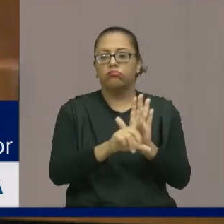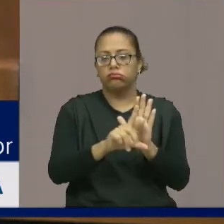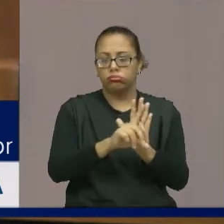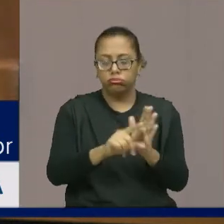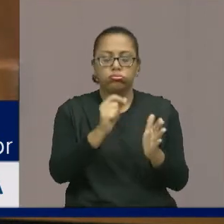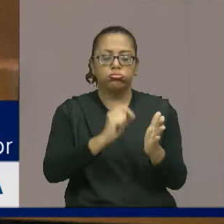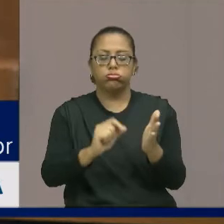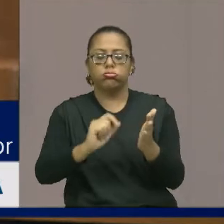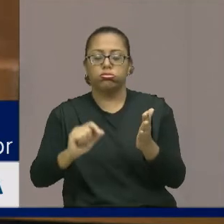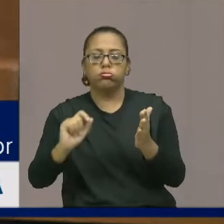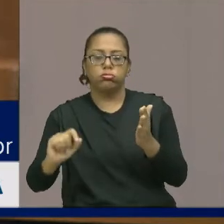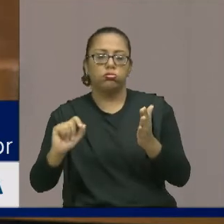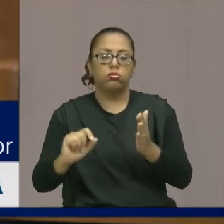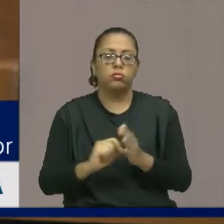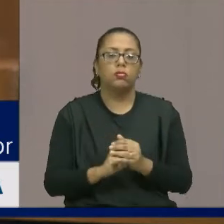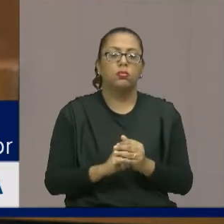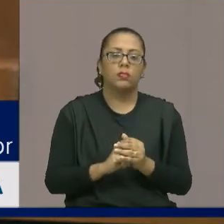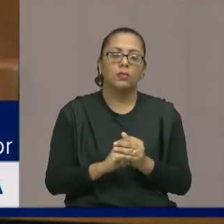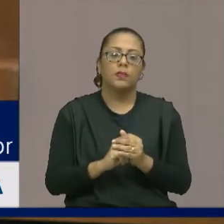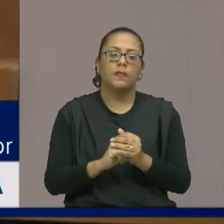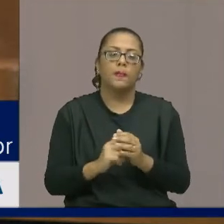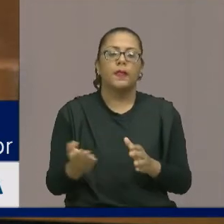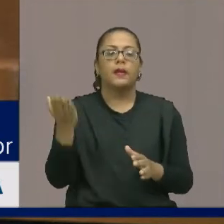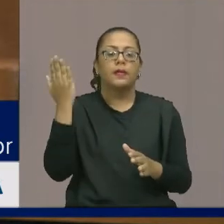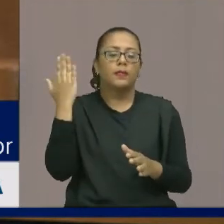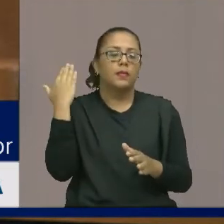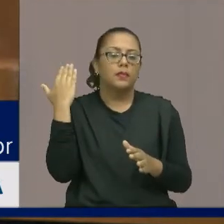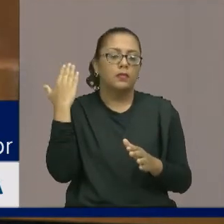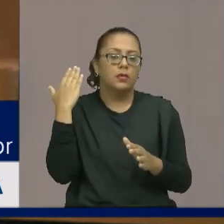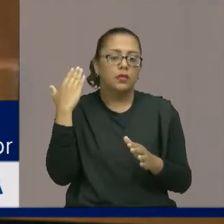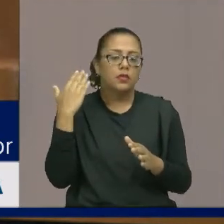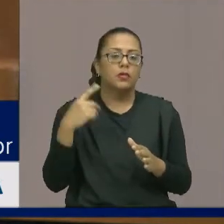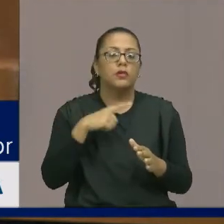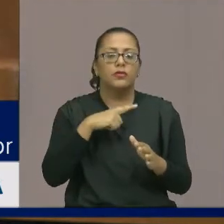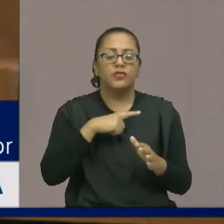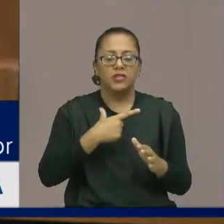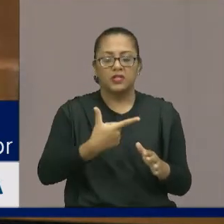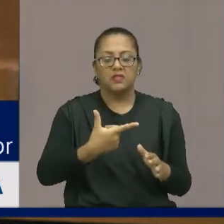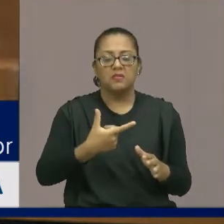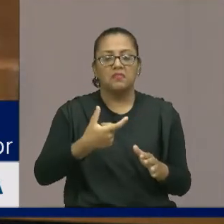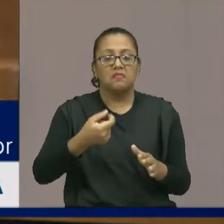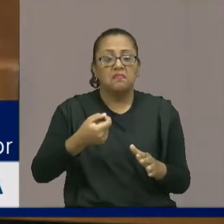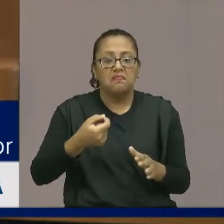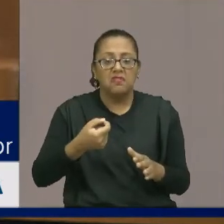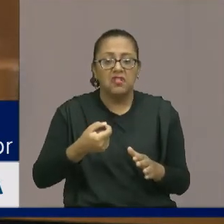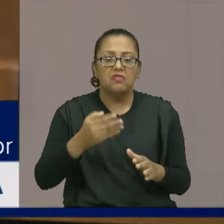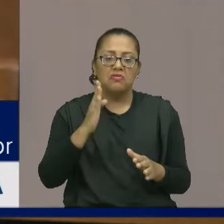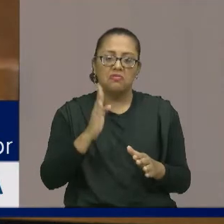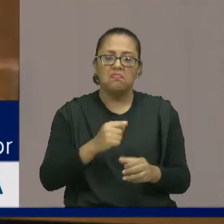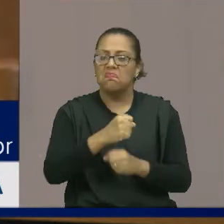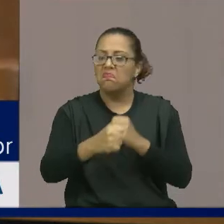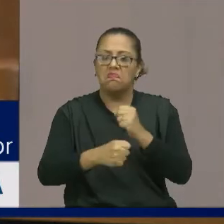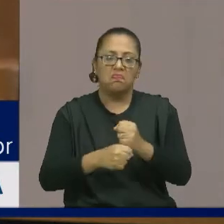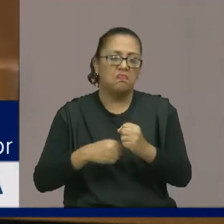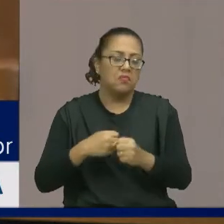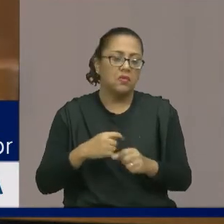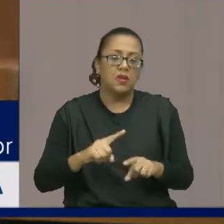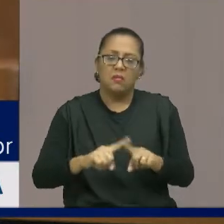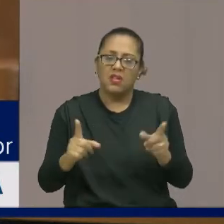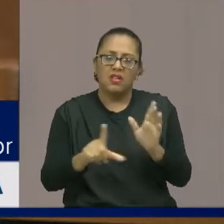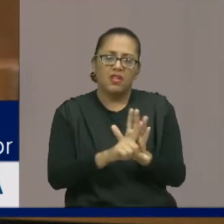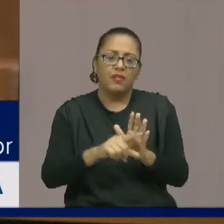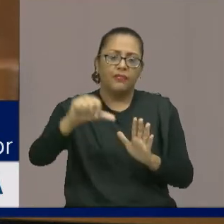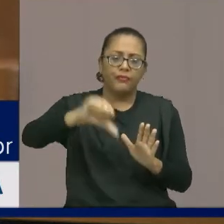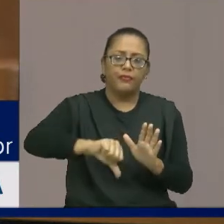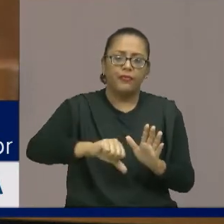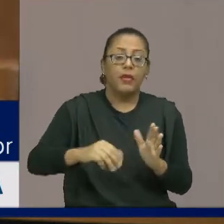um programa com vários anos, que estava completando 20 anos, com uma leizinha água com açúcar, sem sustentação jurídica. Nós fizemos